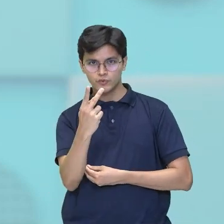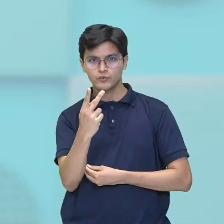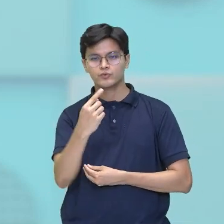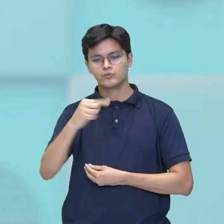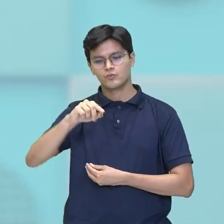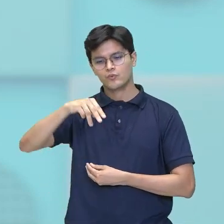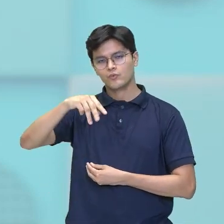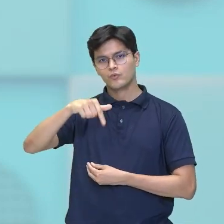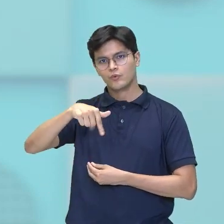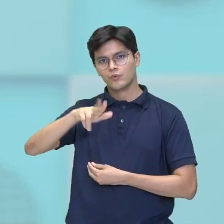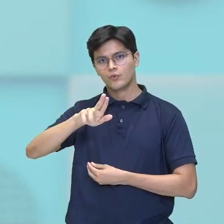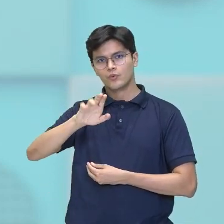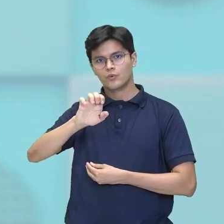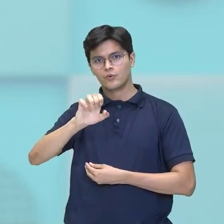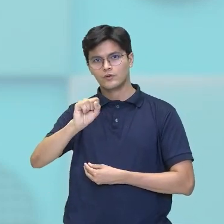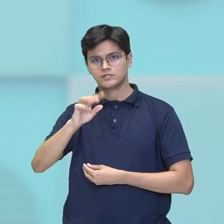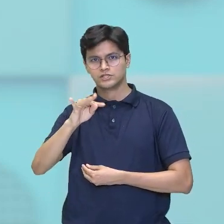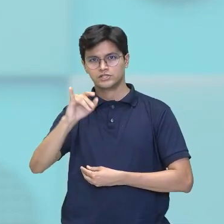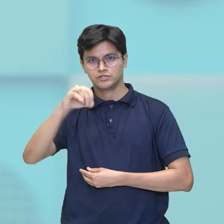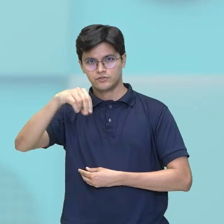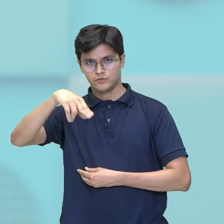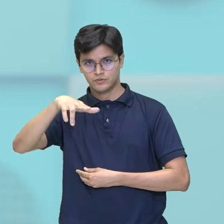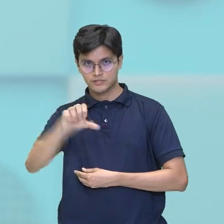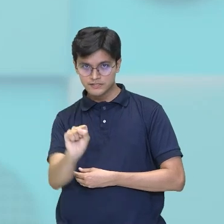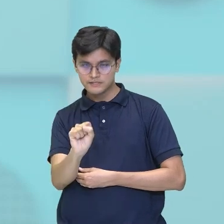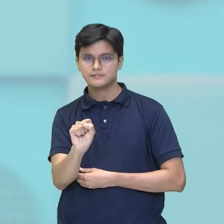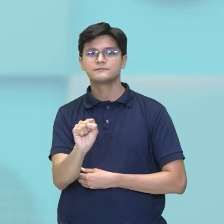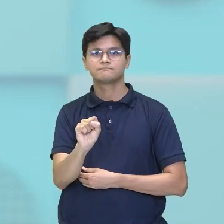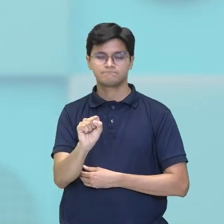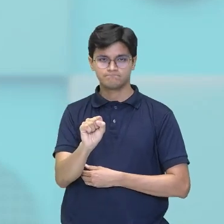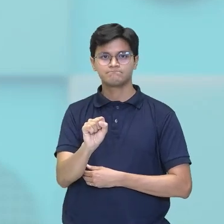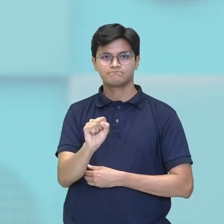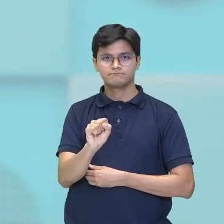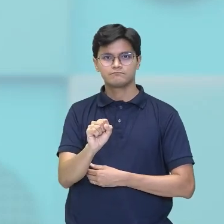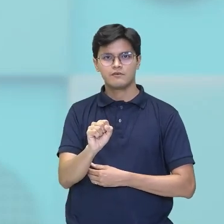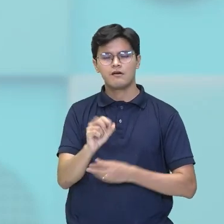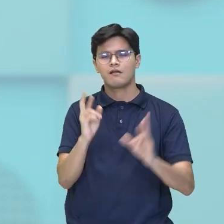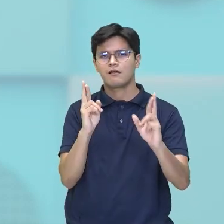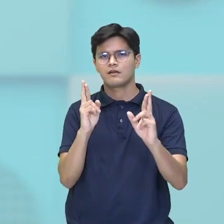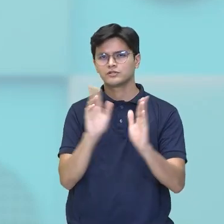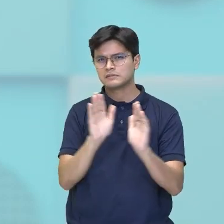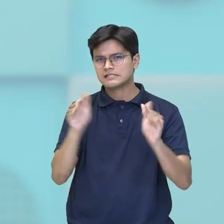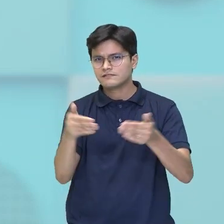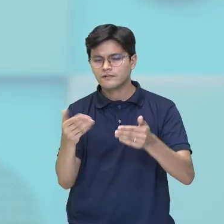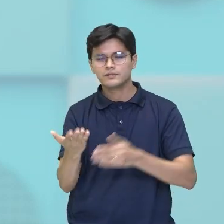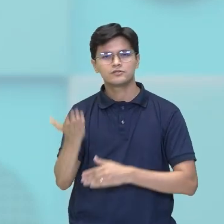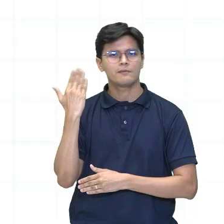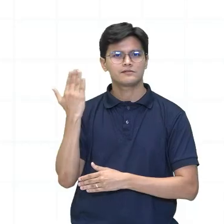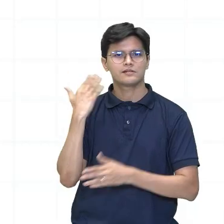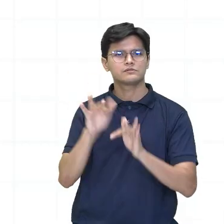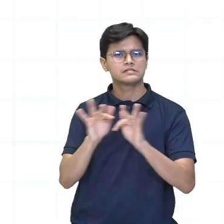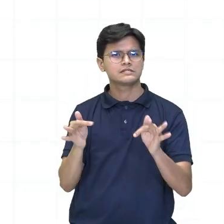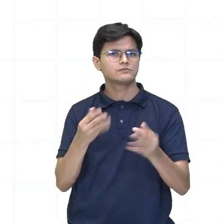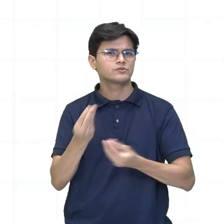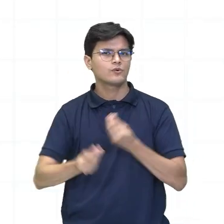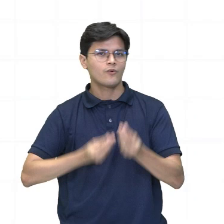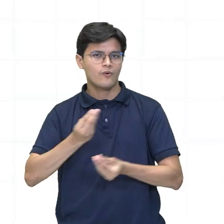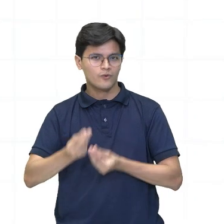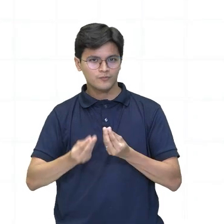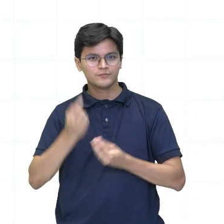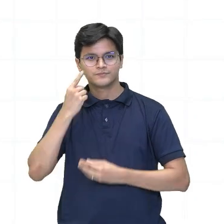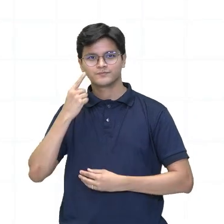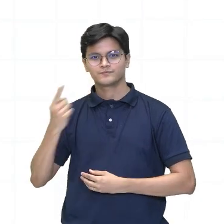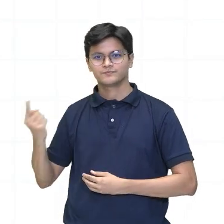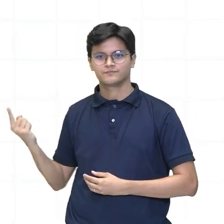em todos os tempos verbais da língua inglesa. No caso do passado simples, vamos ver como é que vai ficar. Trazendo aqui um pouquinho